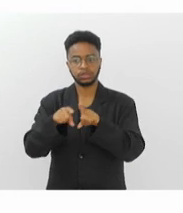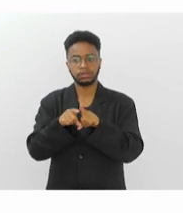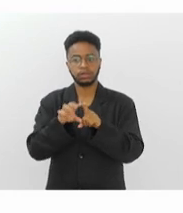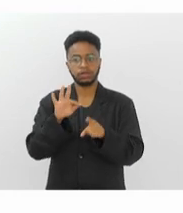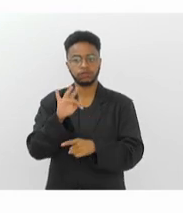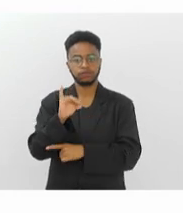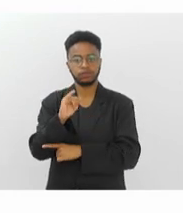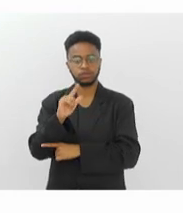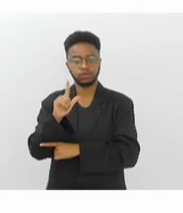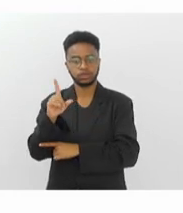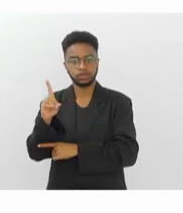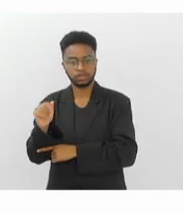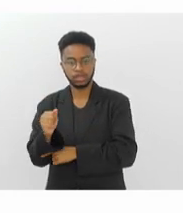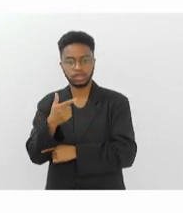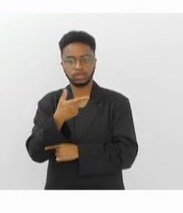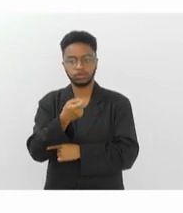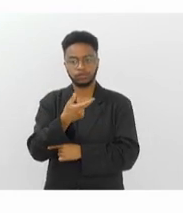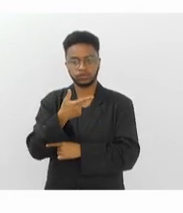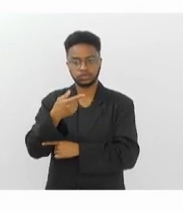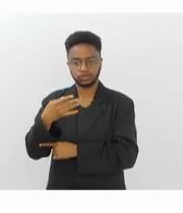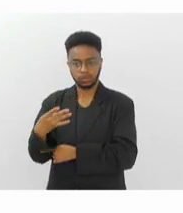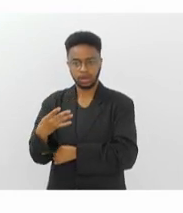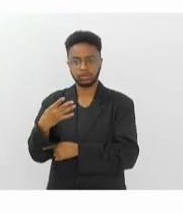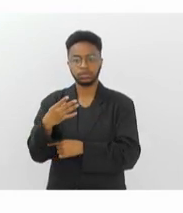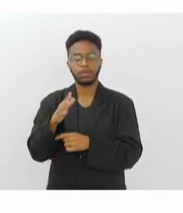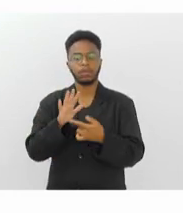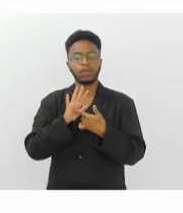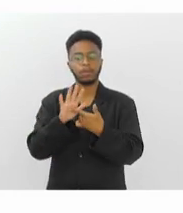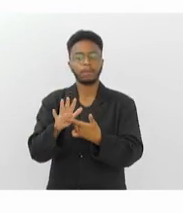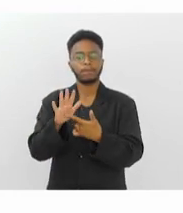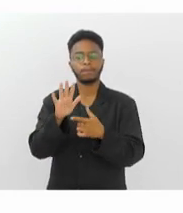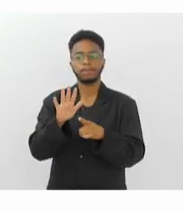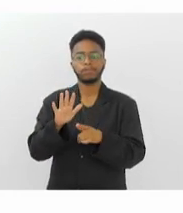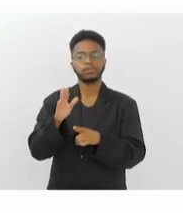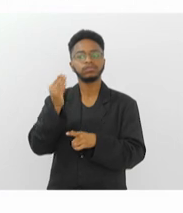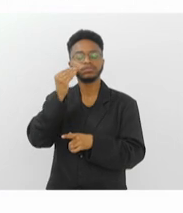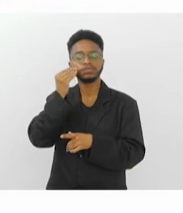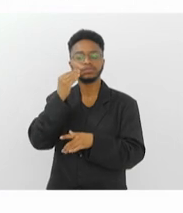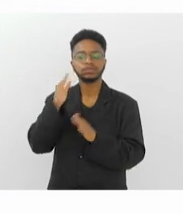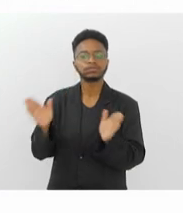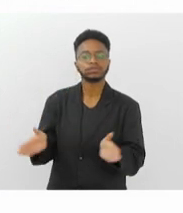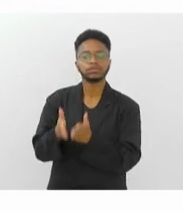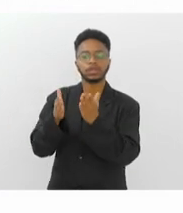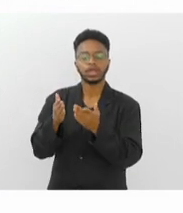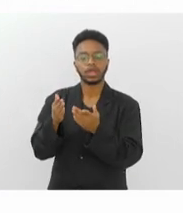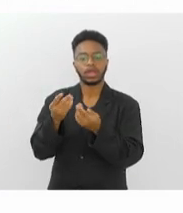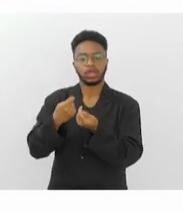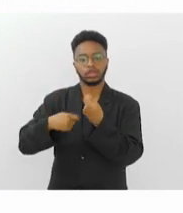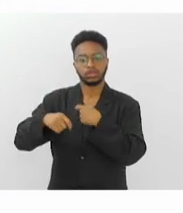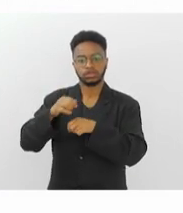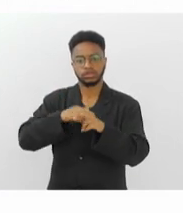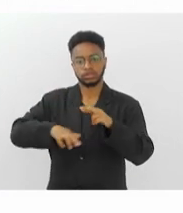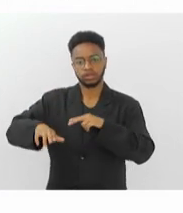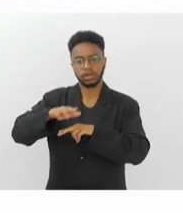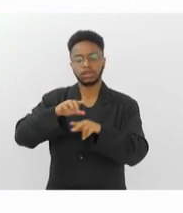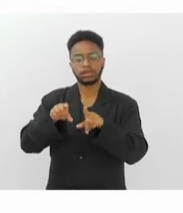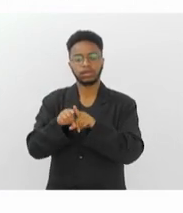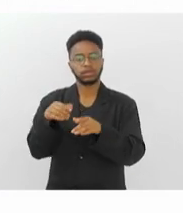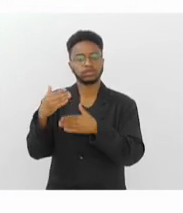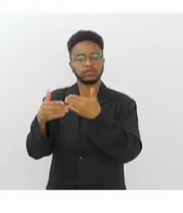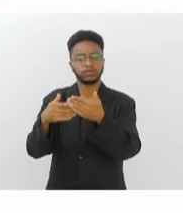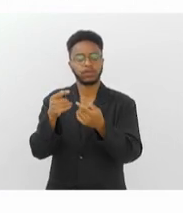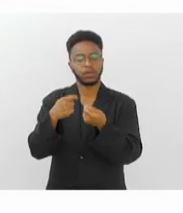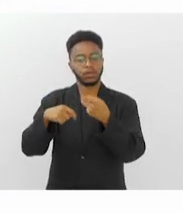2024 serve como uma plataforma crucial para promover a diversificação e o desenvolvimento económico de Angola,